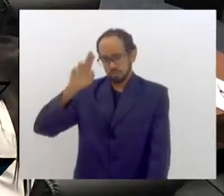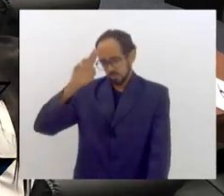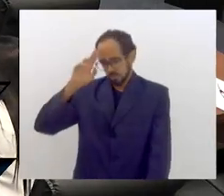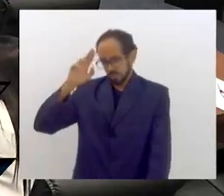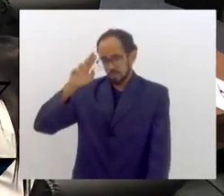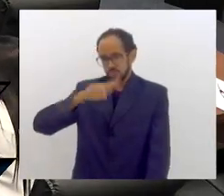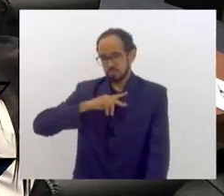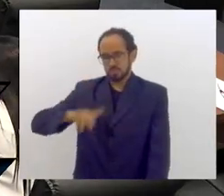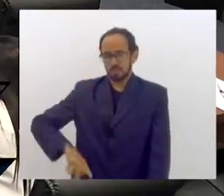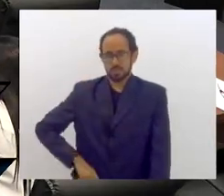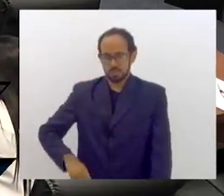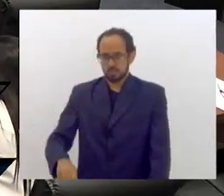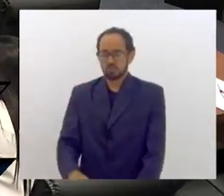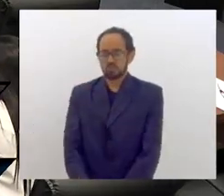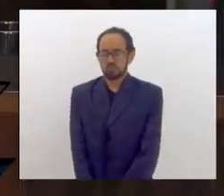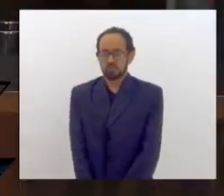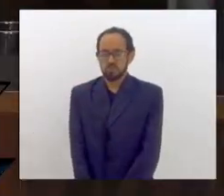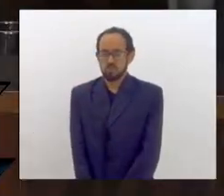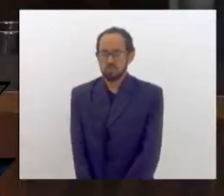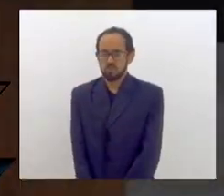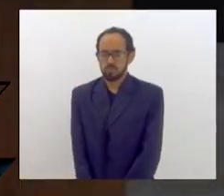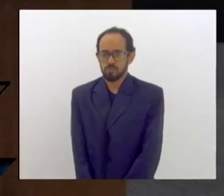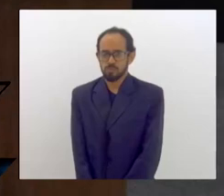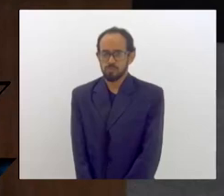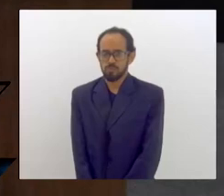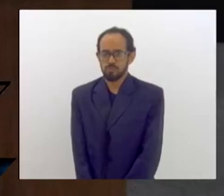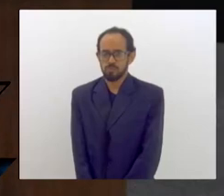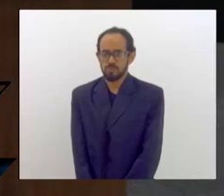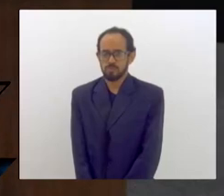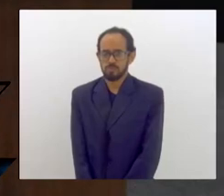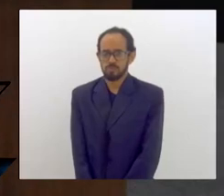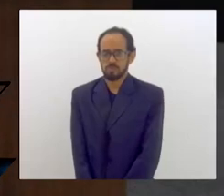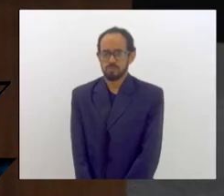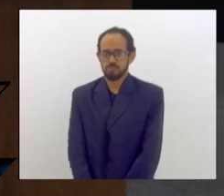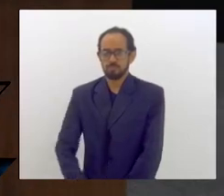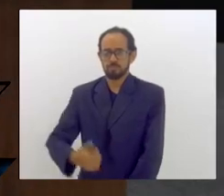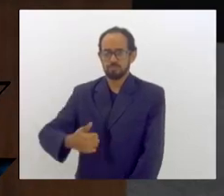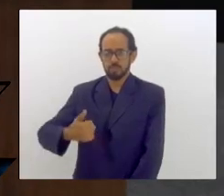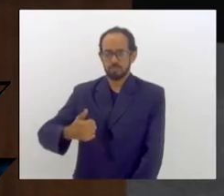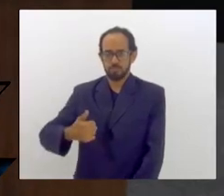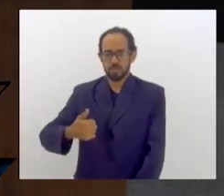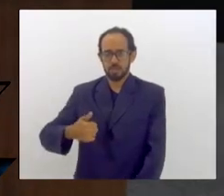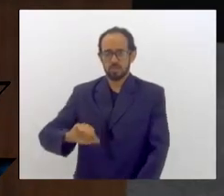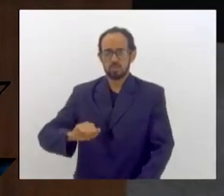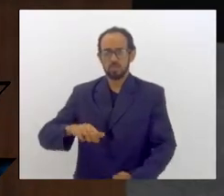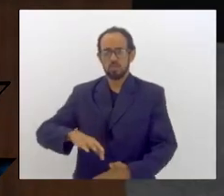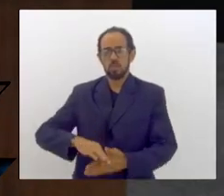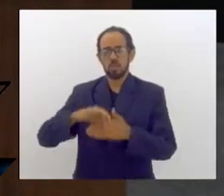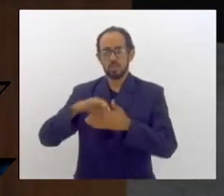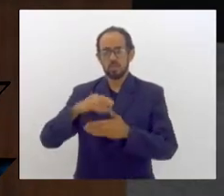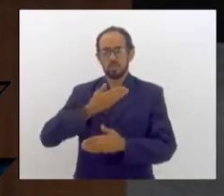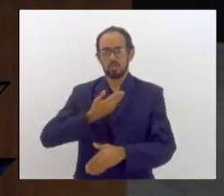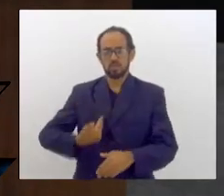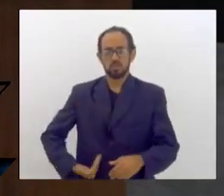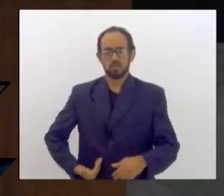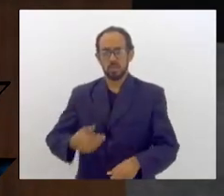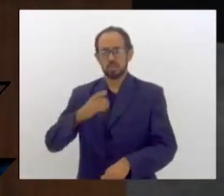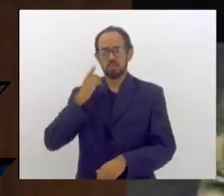Senhor presidente... Não, não, deputada. Primeiro, gostaria de dialogar com o líder do governo,